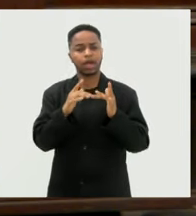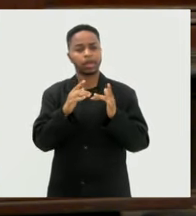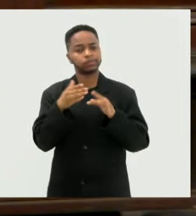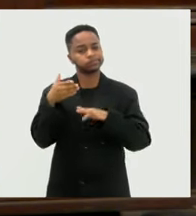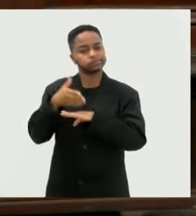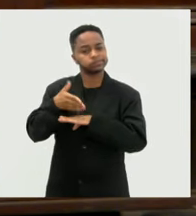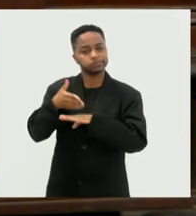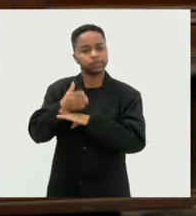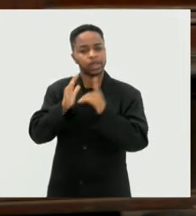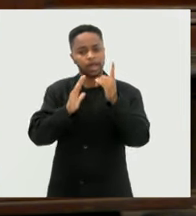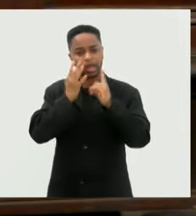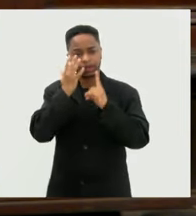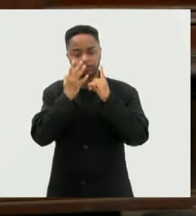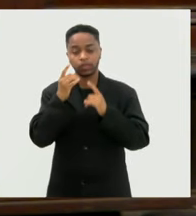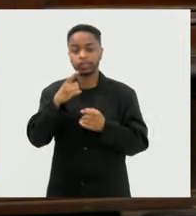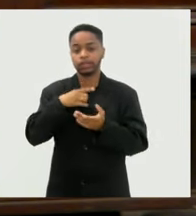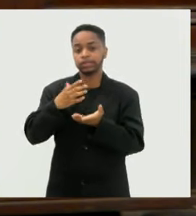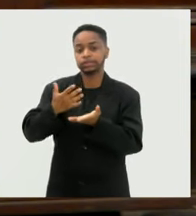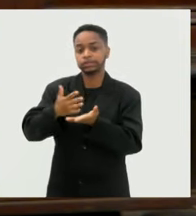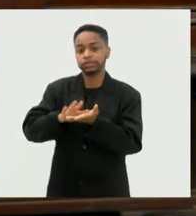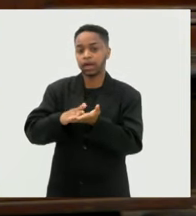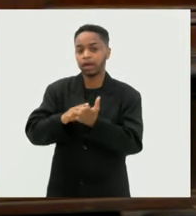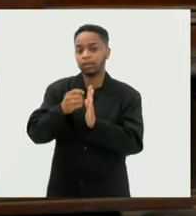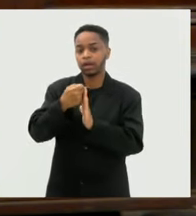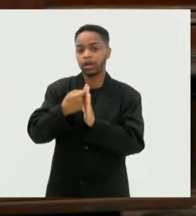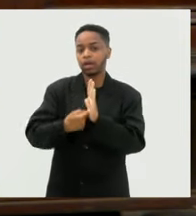samba que dizia que era